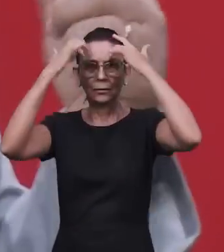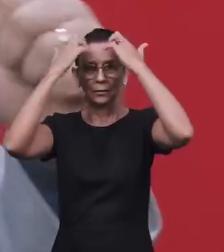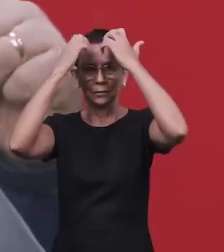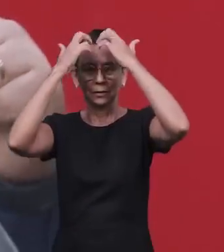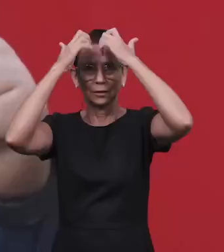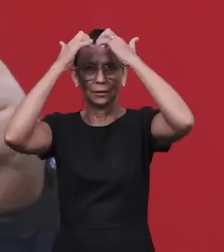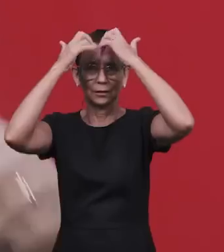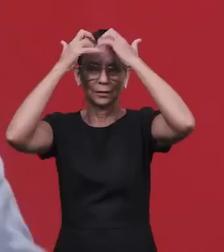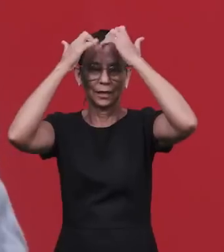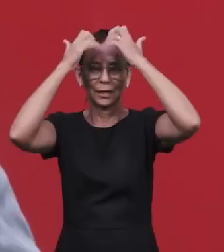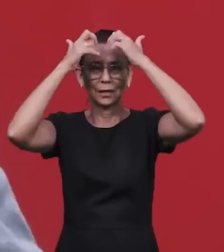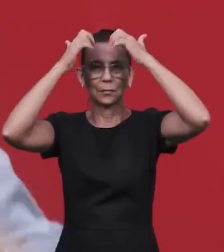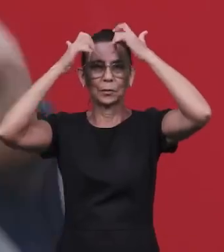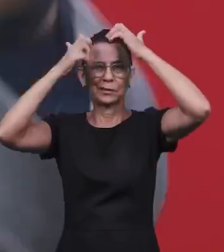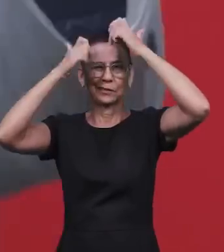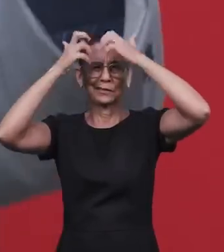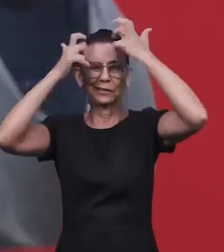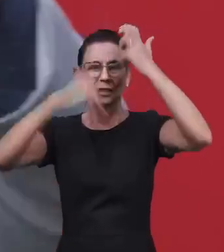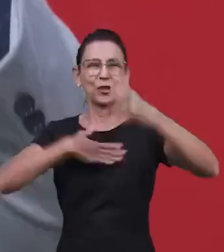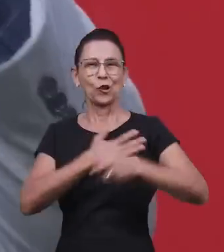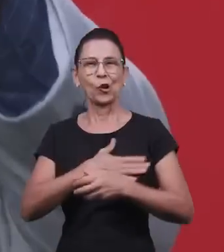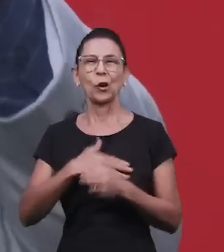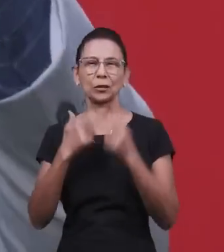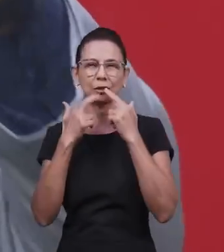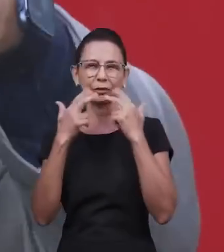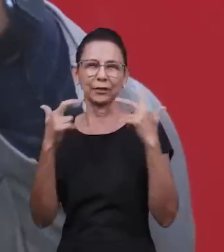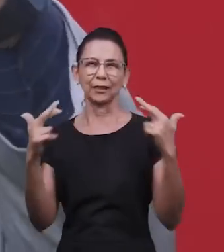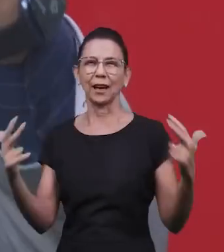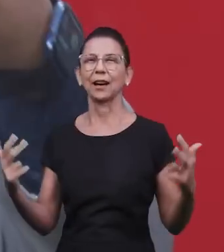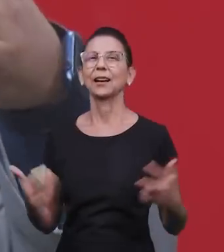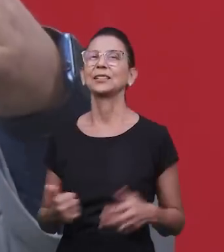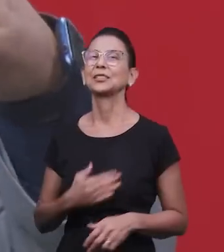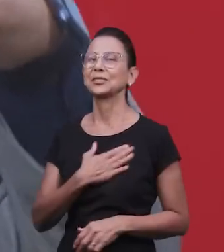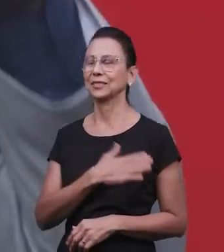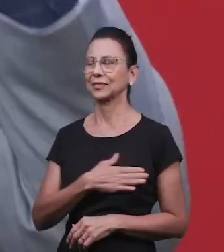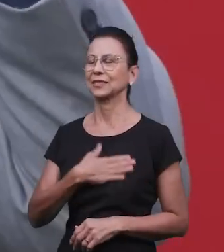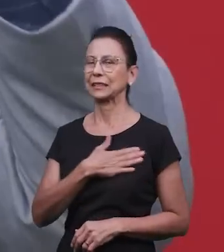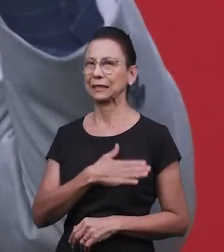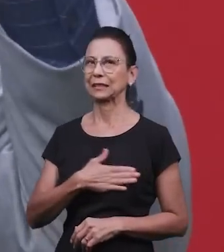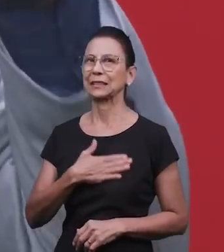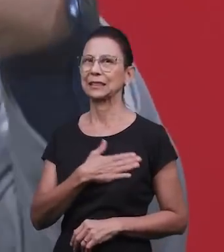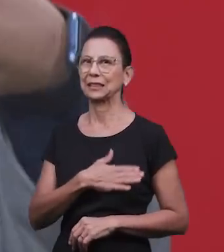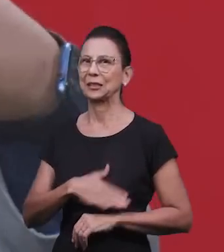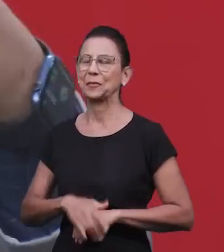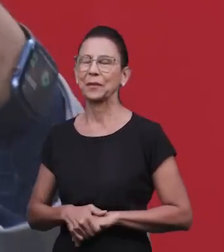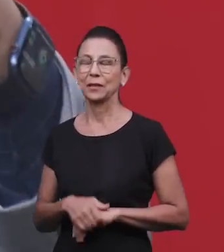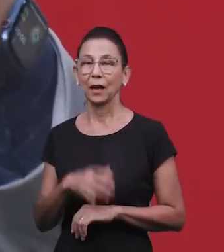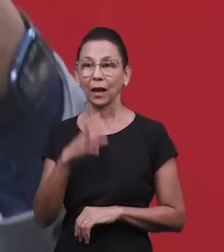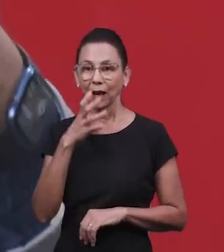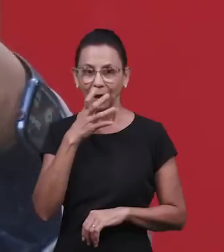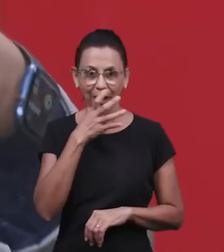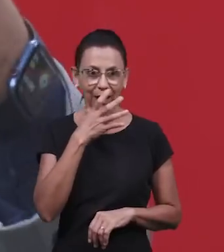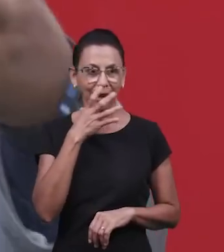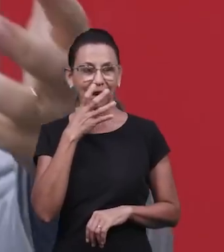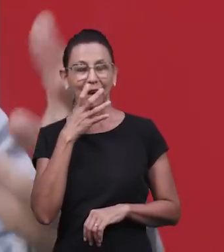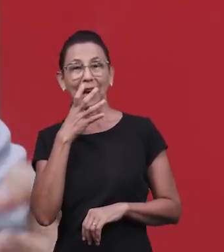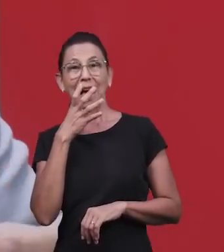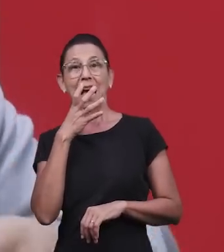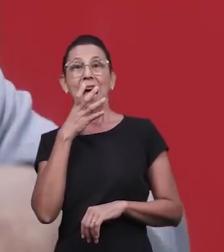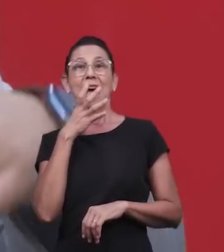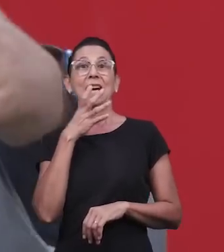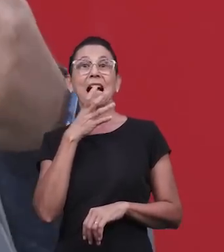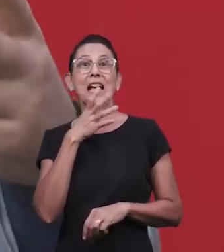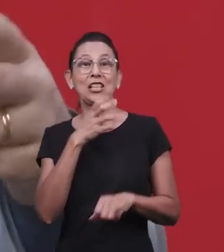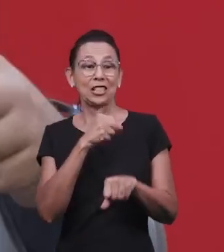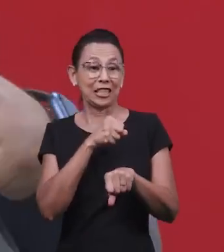falar o papo da doutora Ana, né? O nosso cérebro ele gosta de novidade, ele gosta de coisas novas, a gente se fascina por